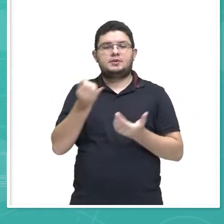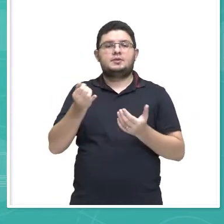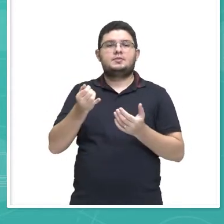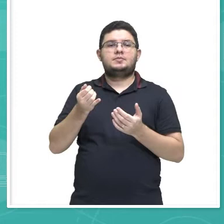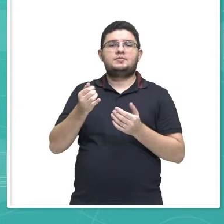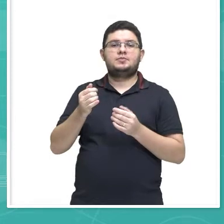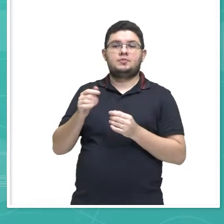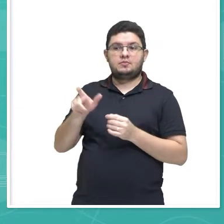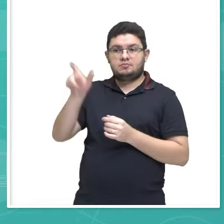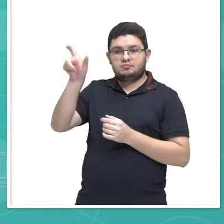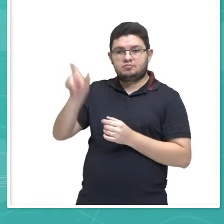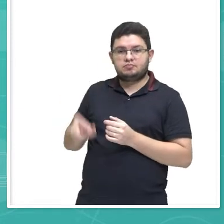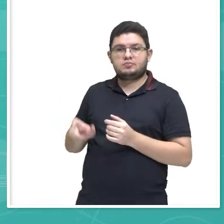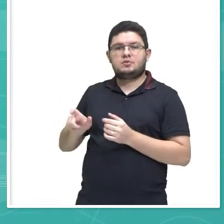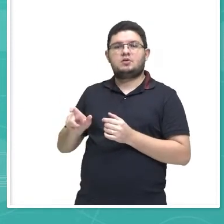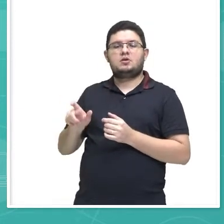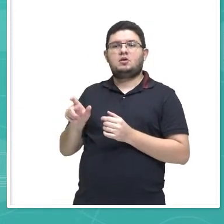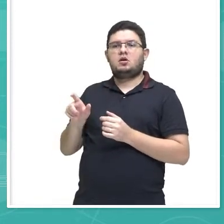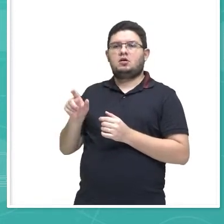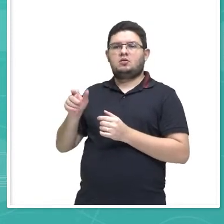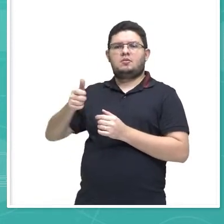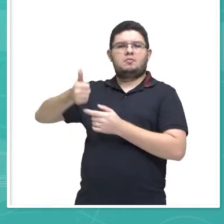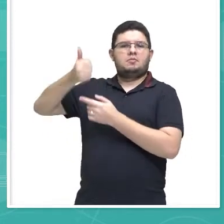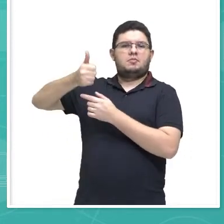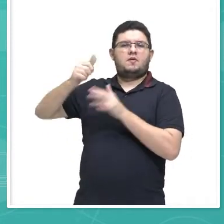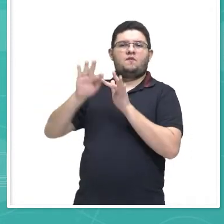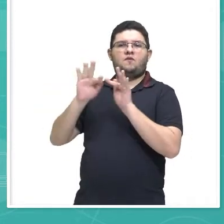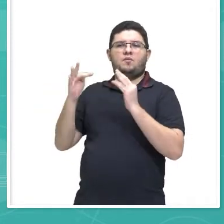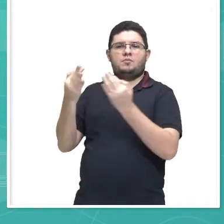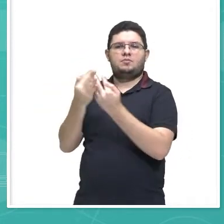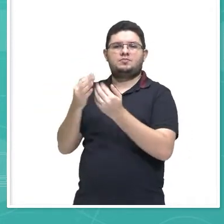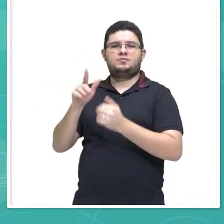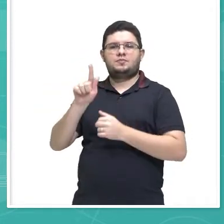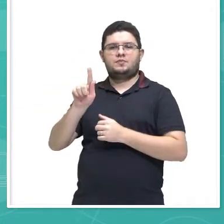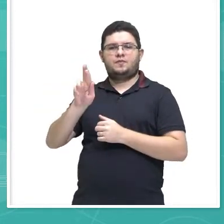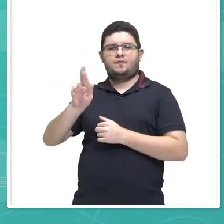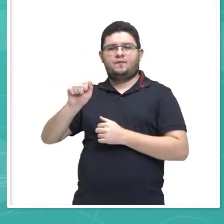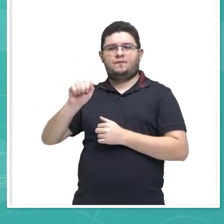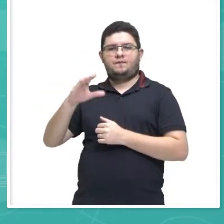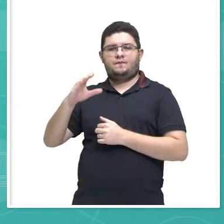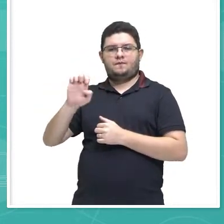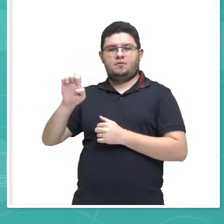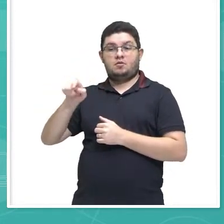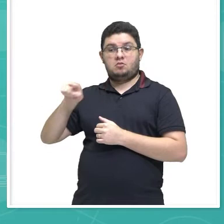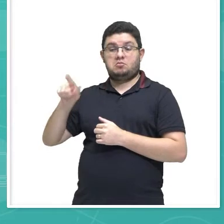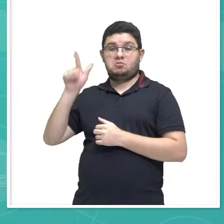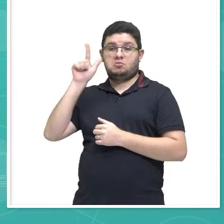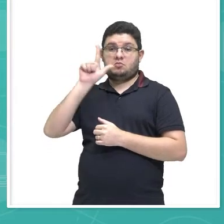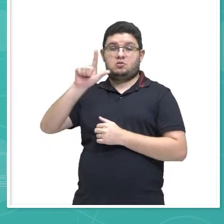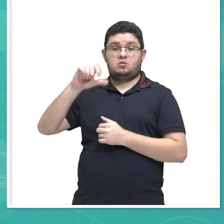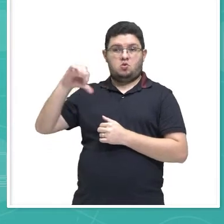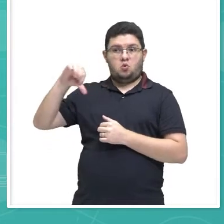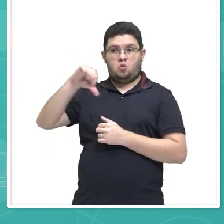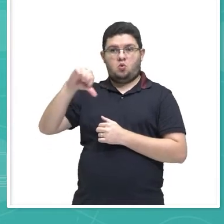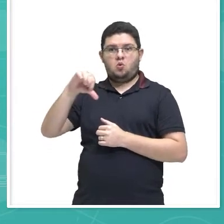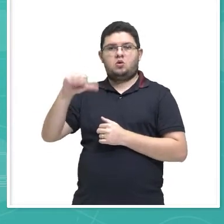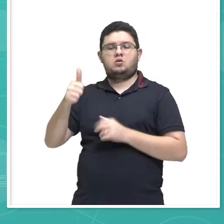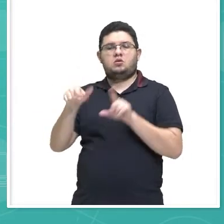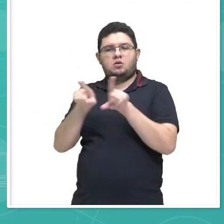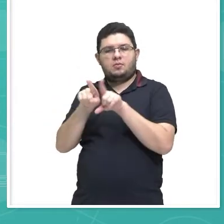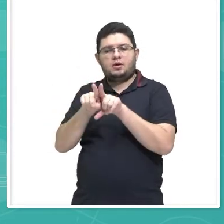primeiro dos Gracie, foi um desses que alcançou a 9ª e a 10ª faixa no